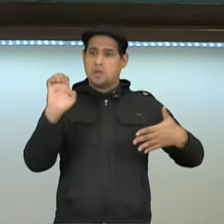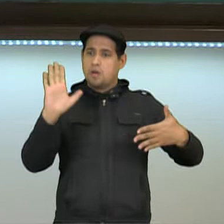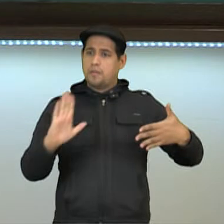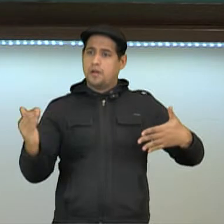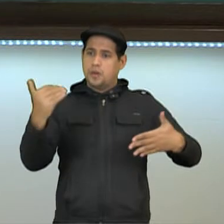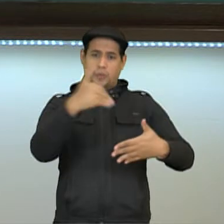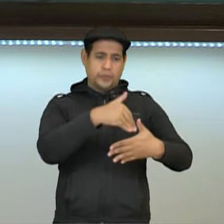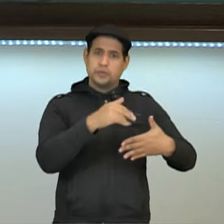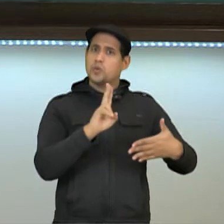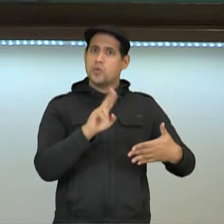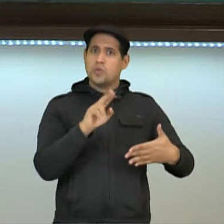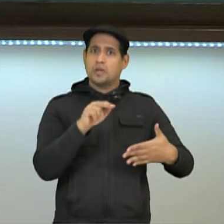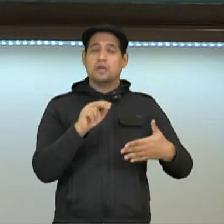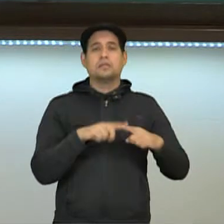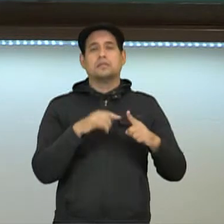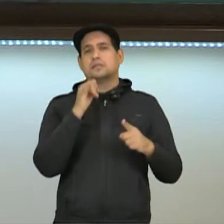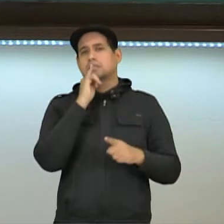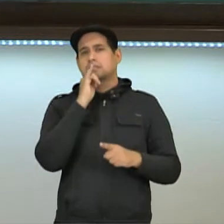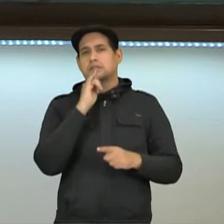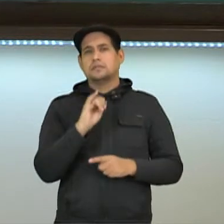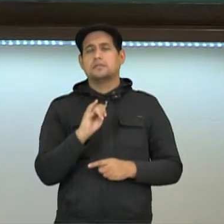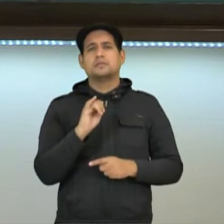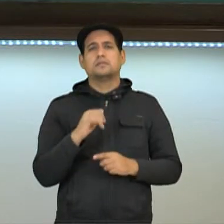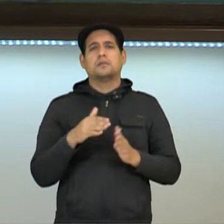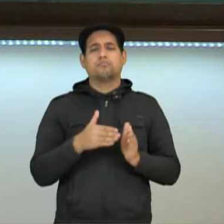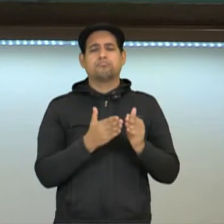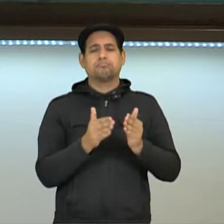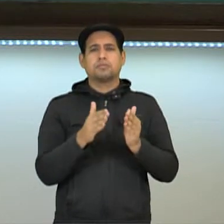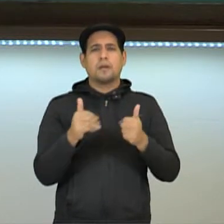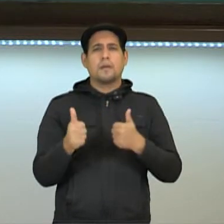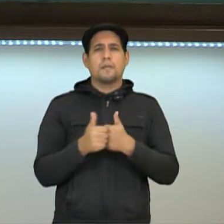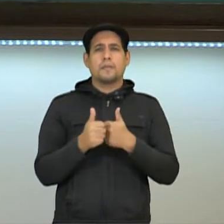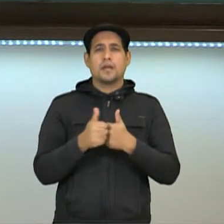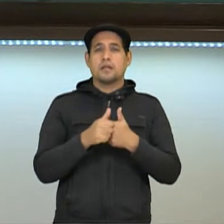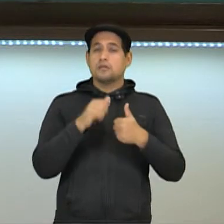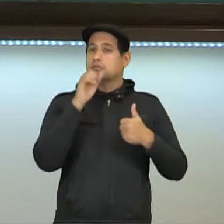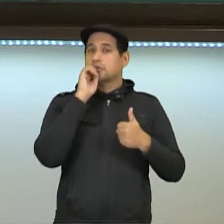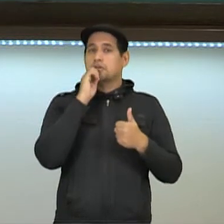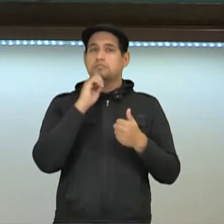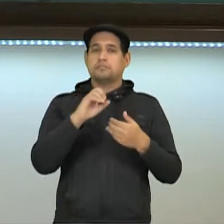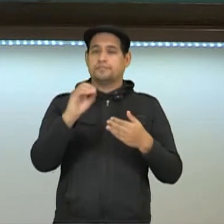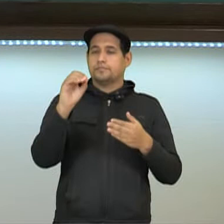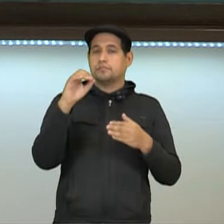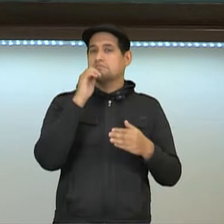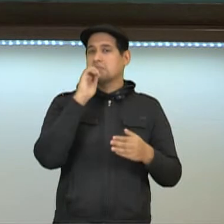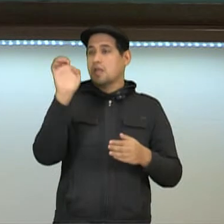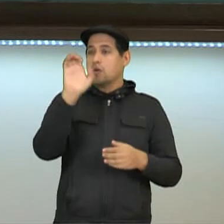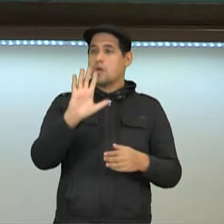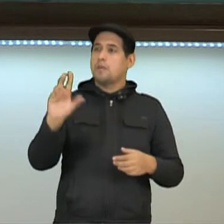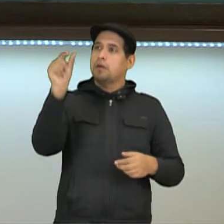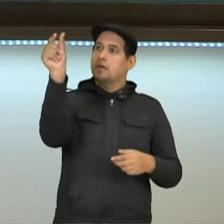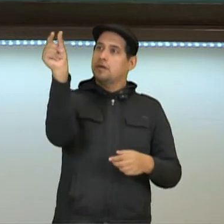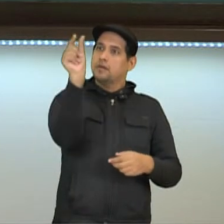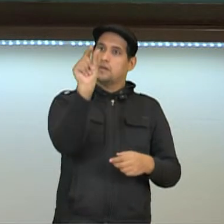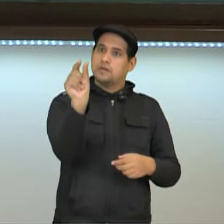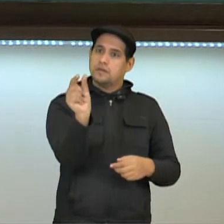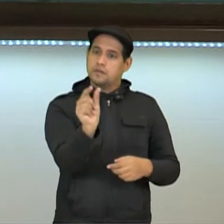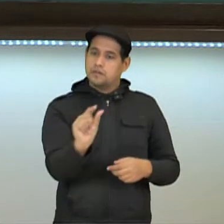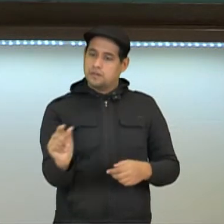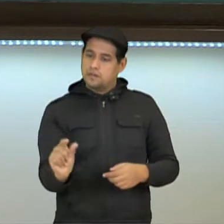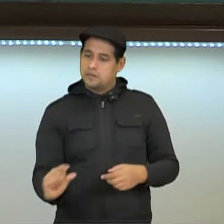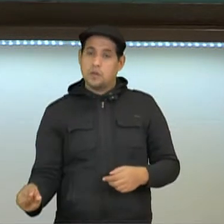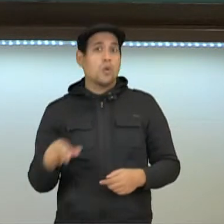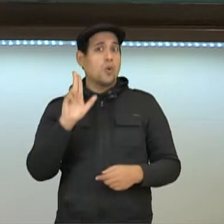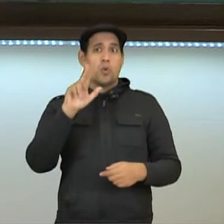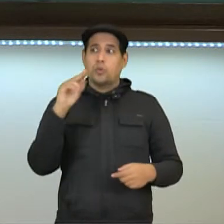faziam navegação de cabotagem. O que é isso? Navegação próximo do litoral. Somente, mas nunca tinham se lançado ao mar aberto.